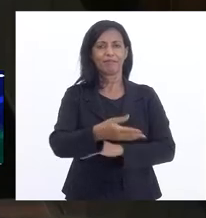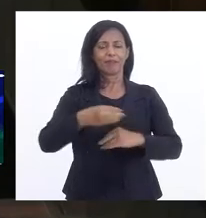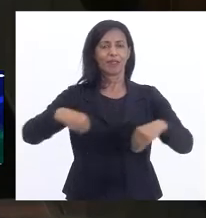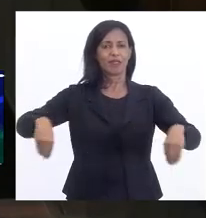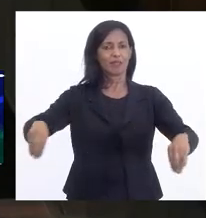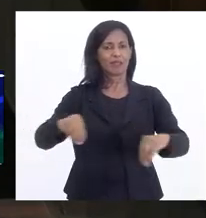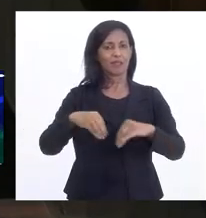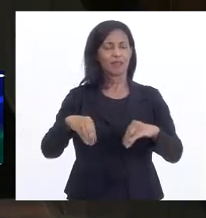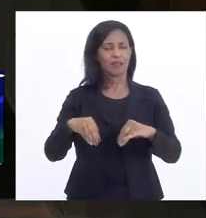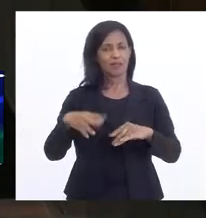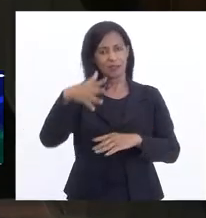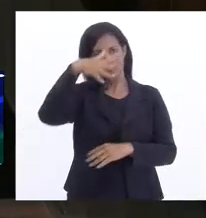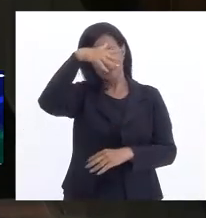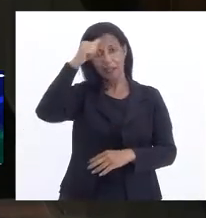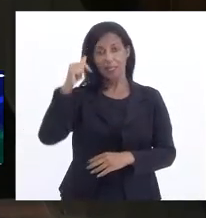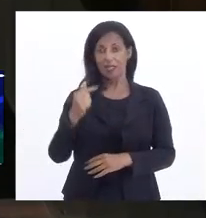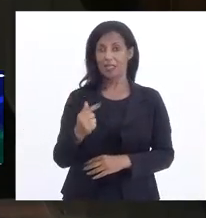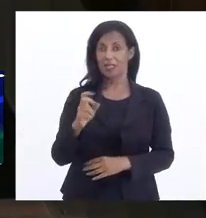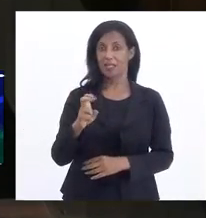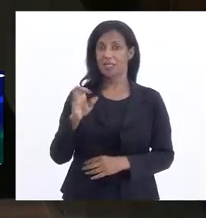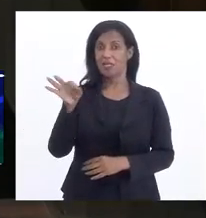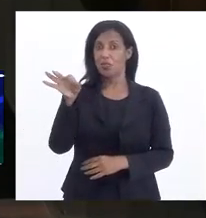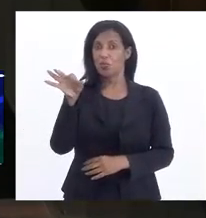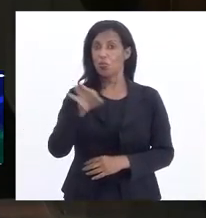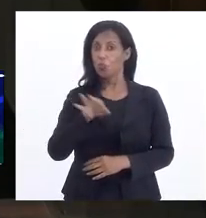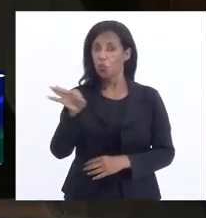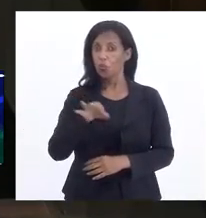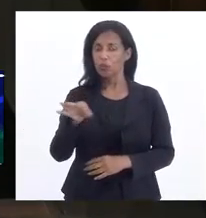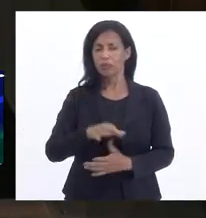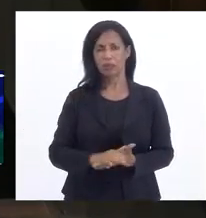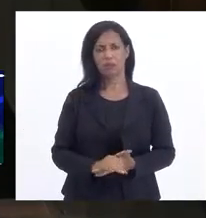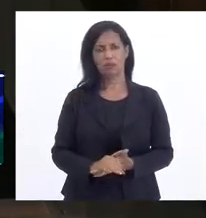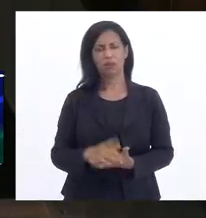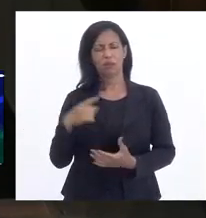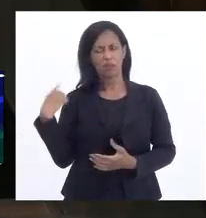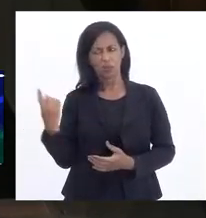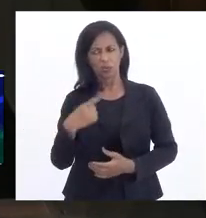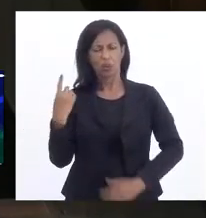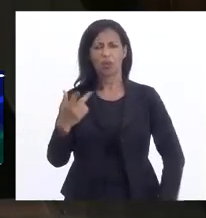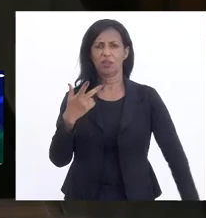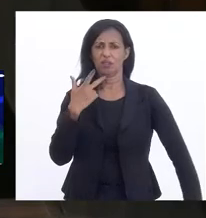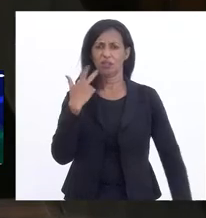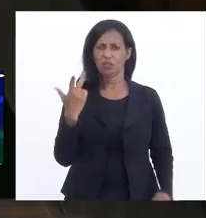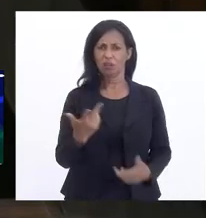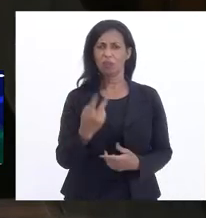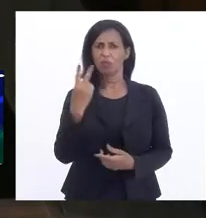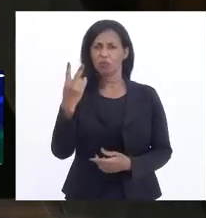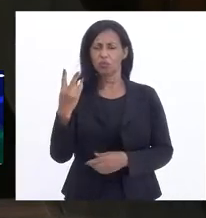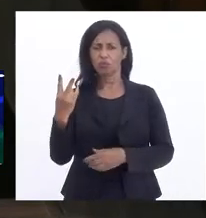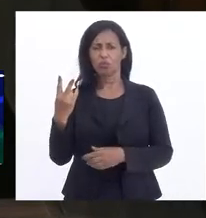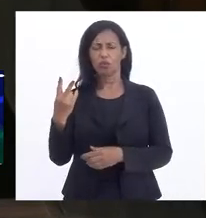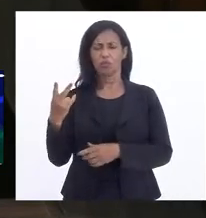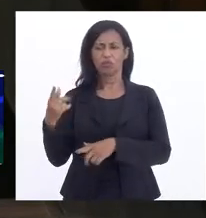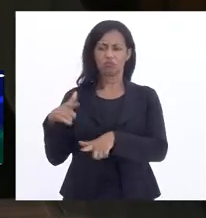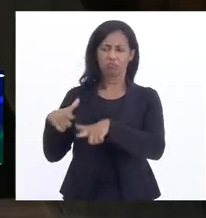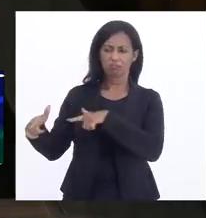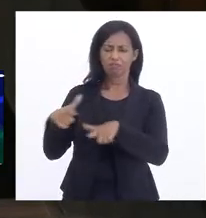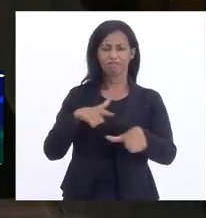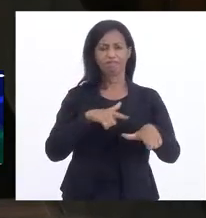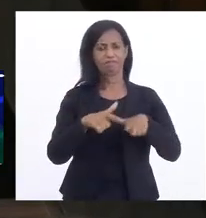da Amazônia. 75% das áreas desmatadas. Então, nós estamos falando de duas atividades que